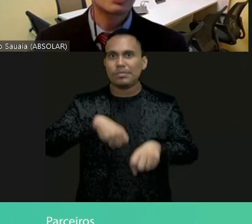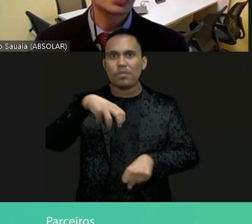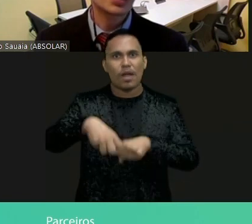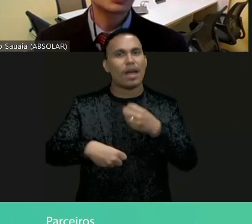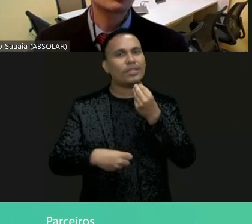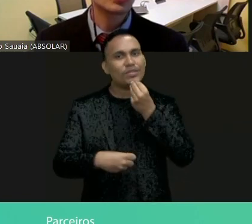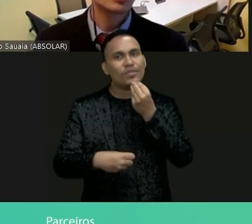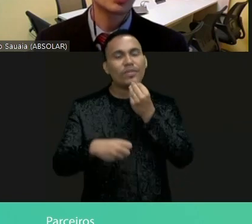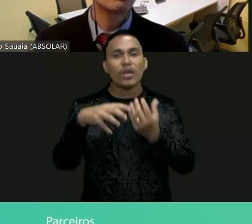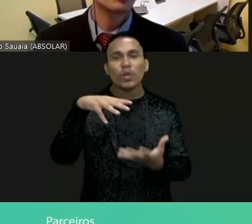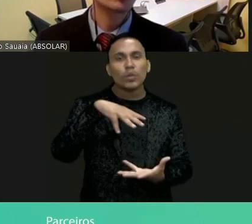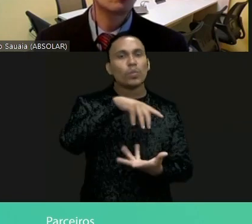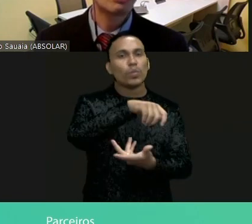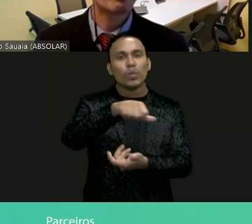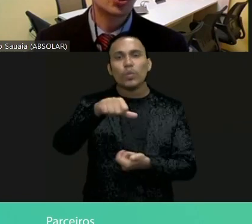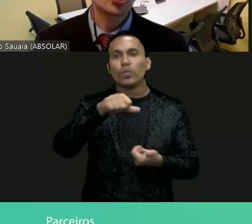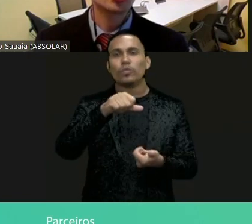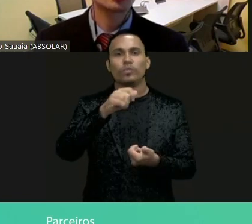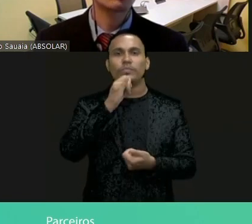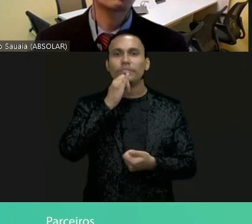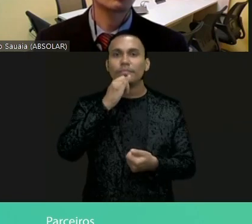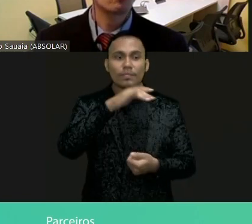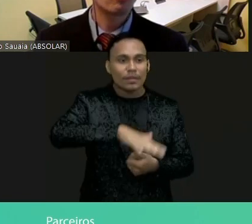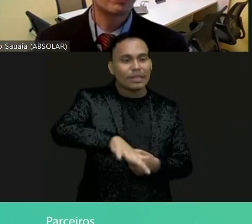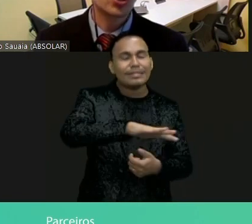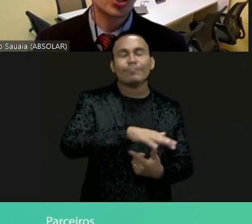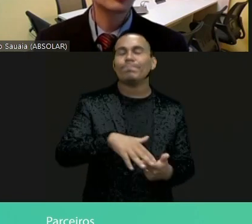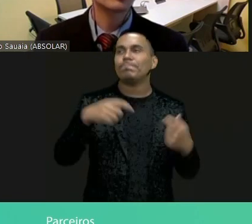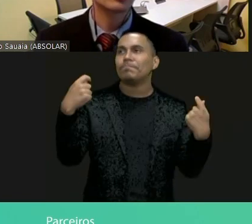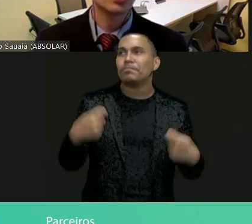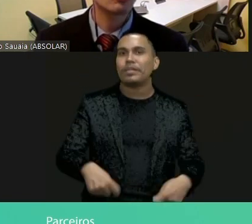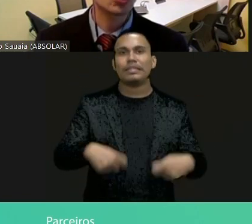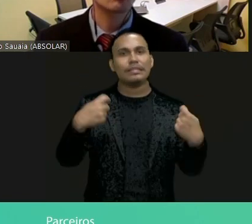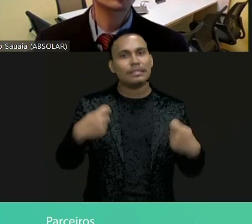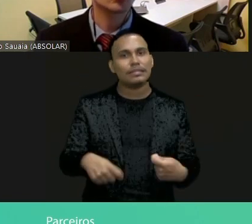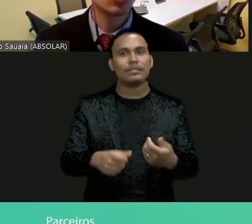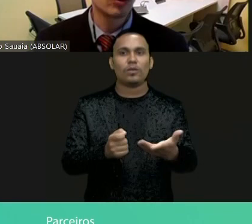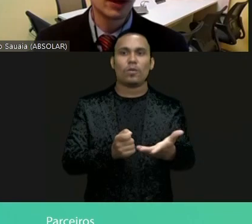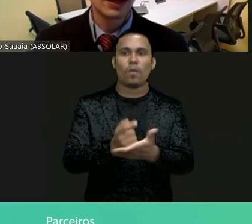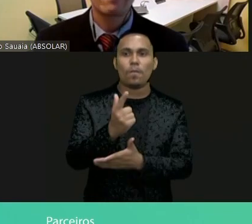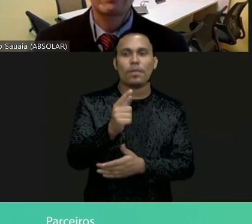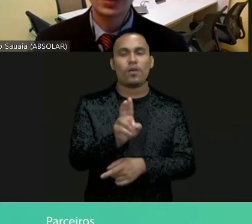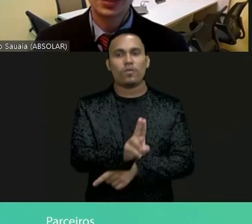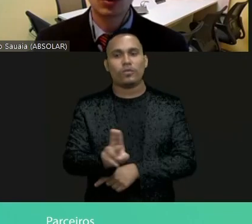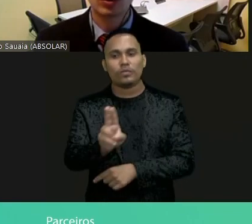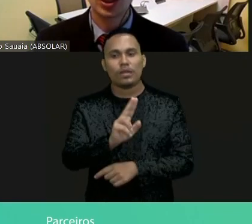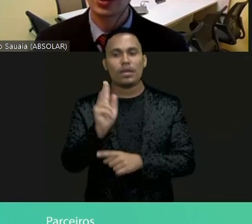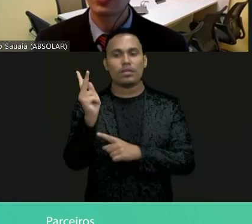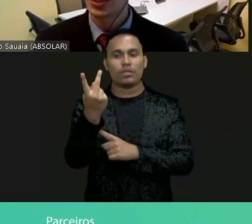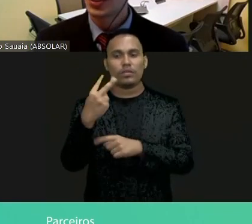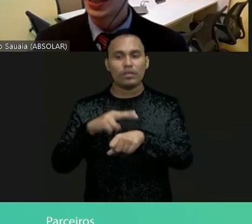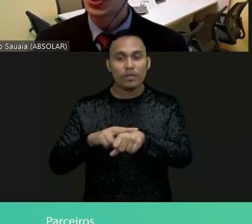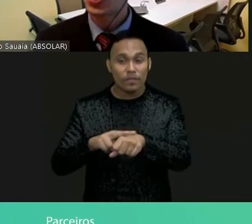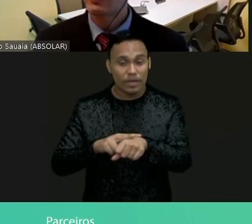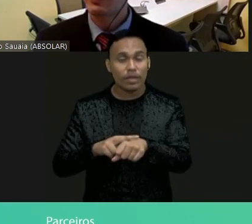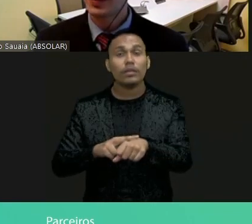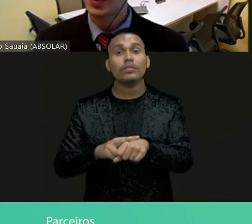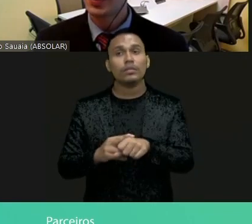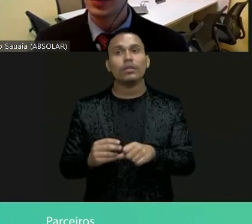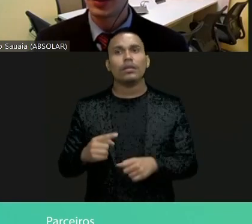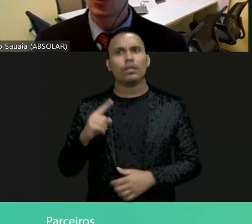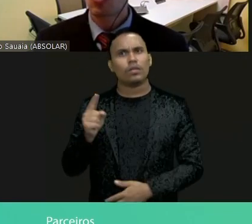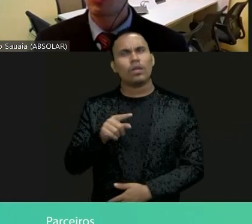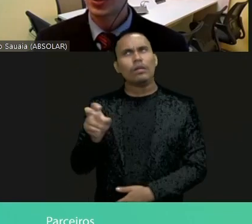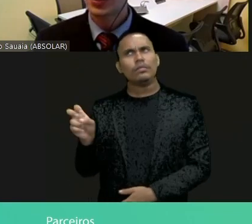and there are markets and segments to acquire. A gente vê